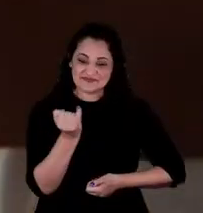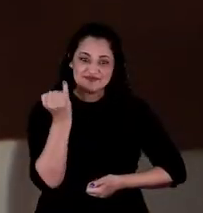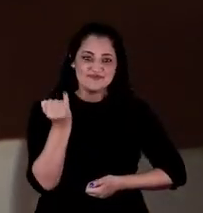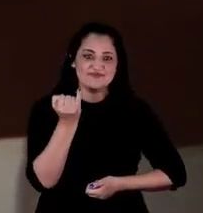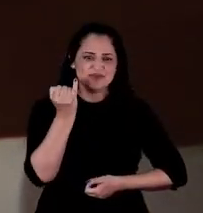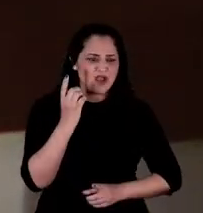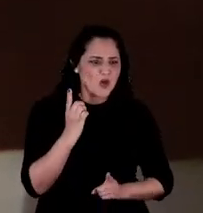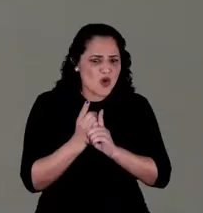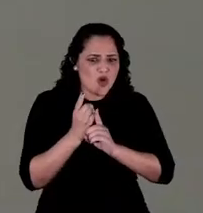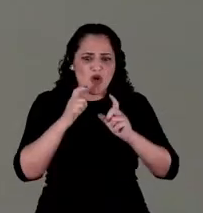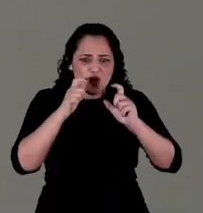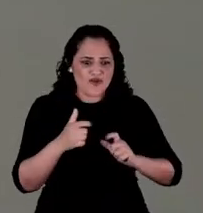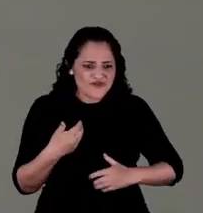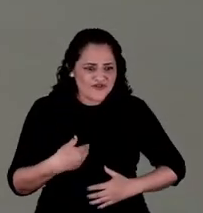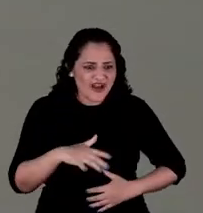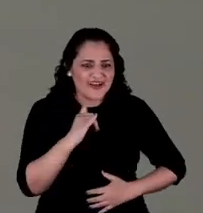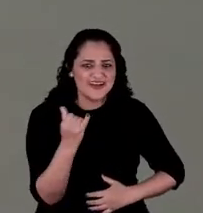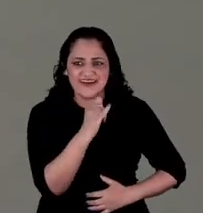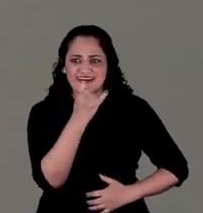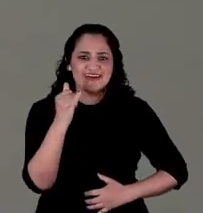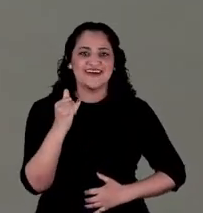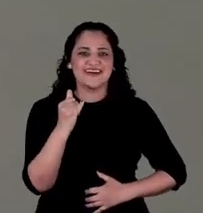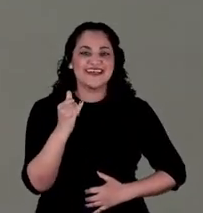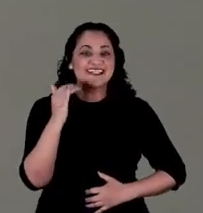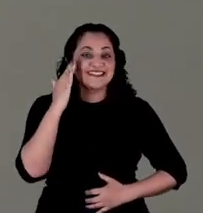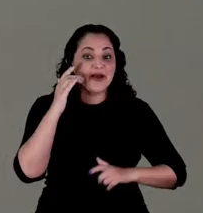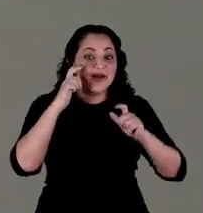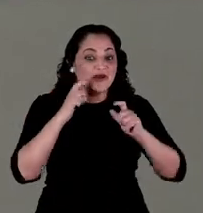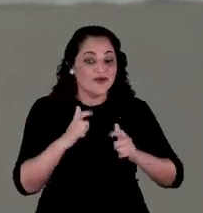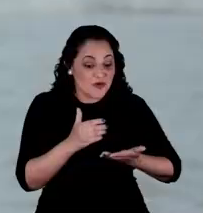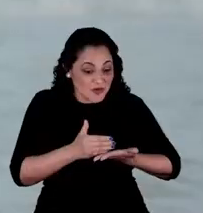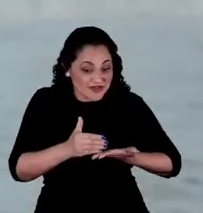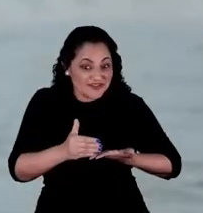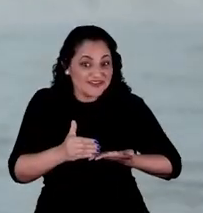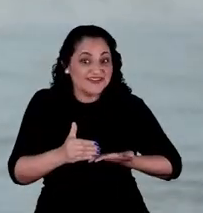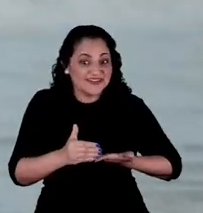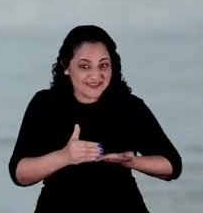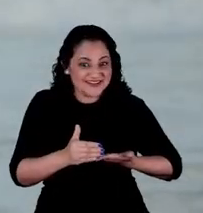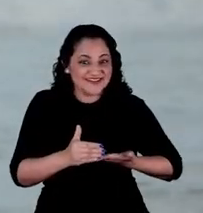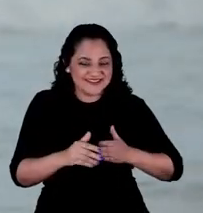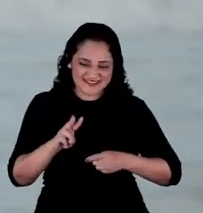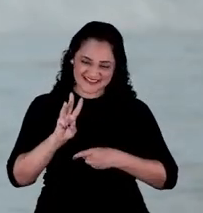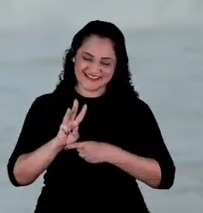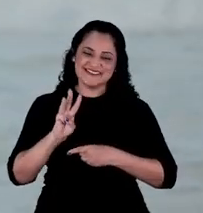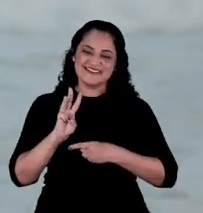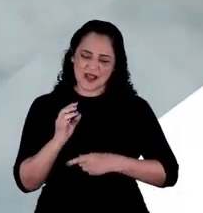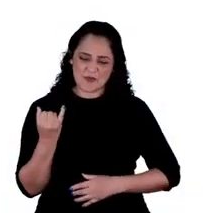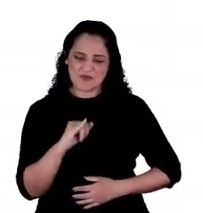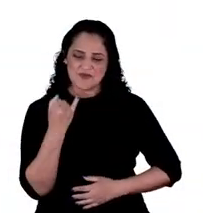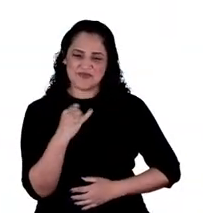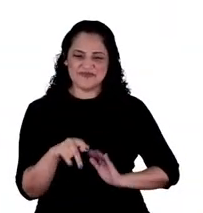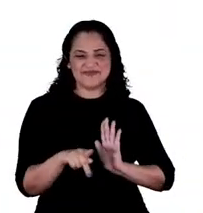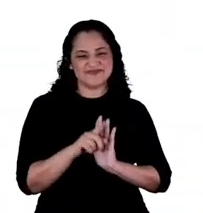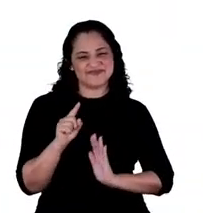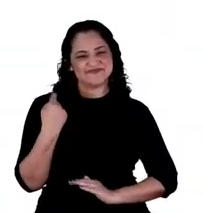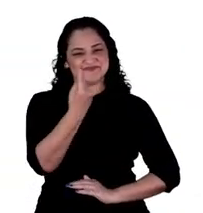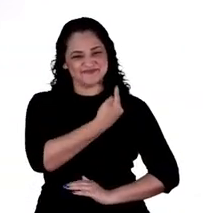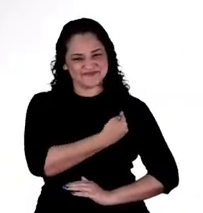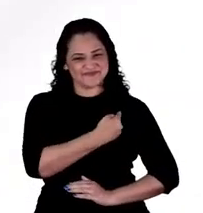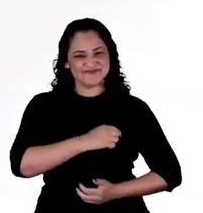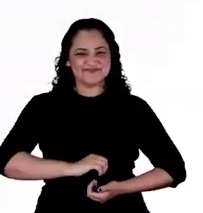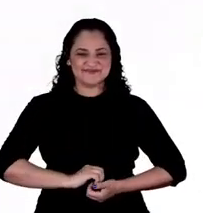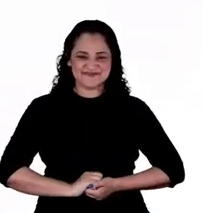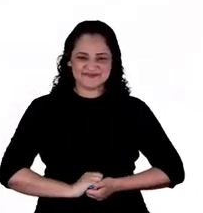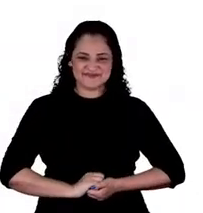e tão importante quanto descobrir para onde ela vai essa ver de onde ela vem Shell energia